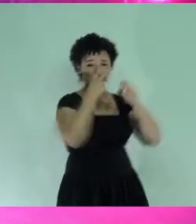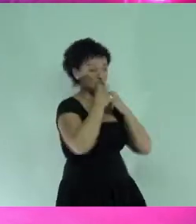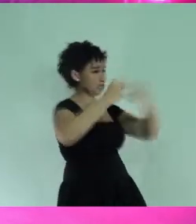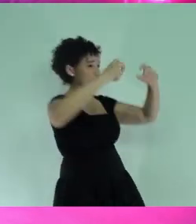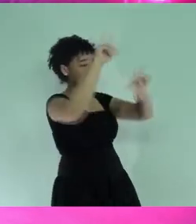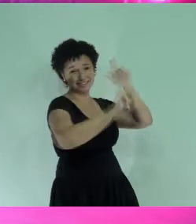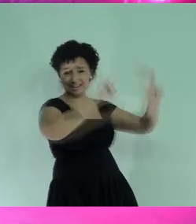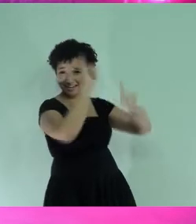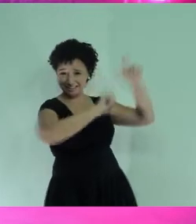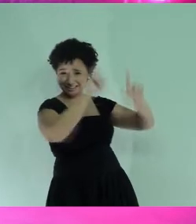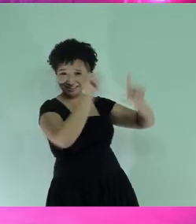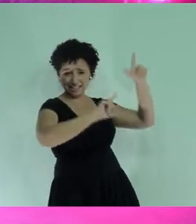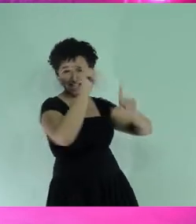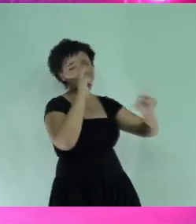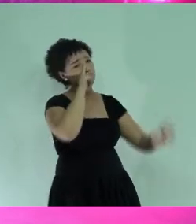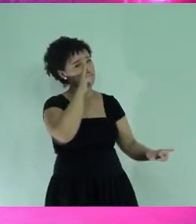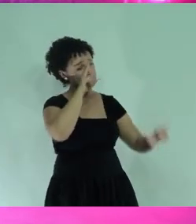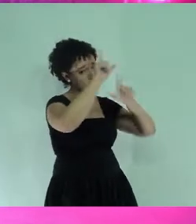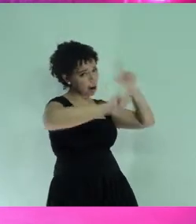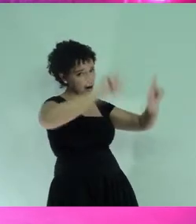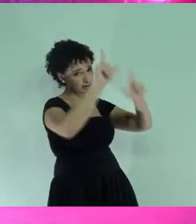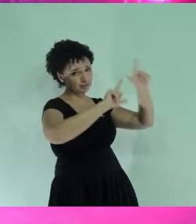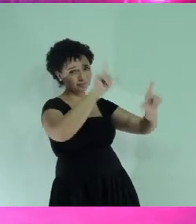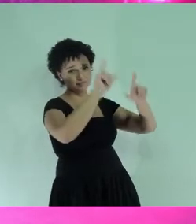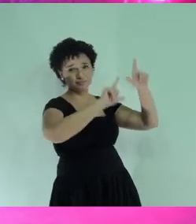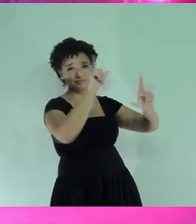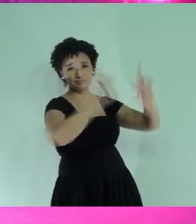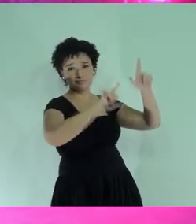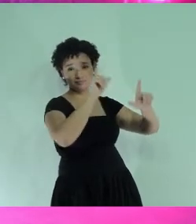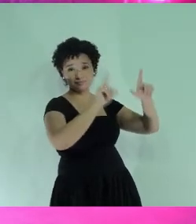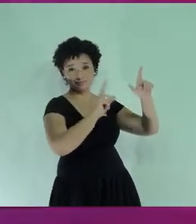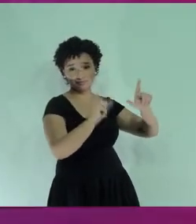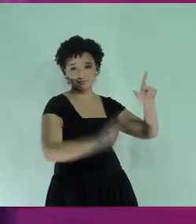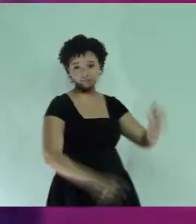foto na denúncia de perigo na televisão.